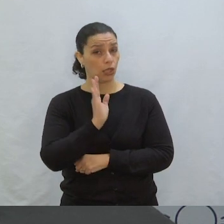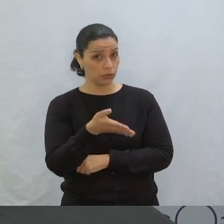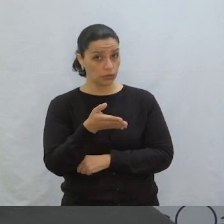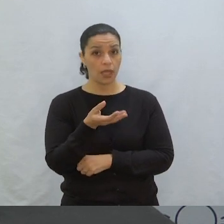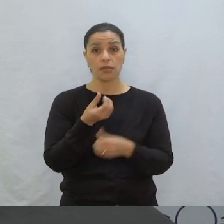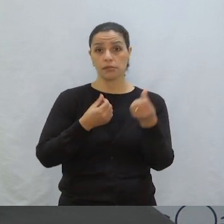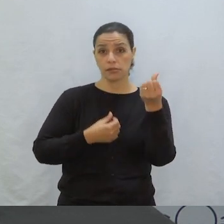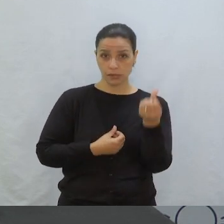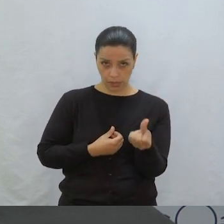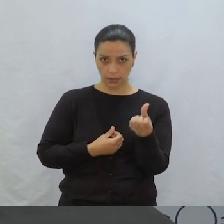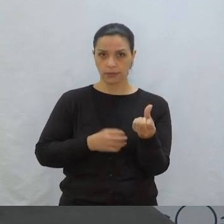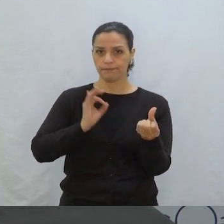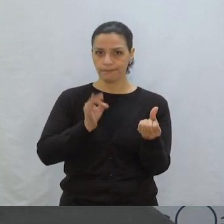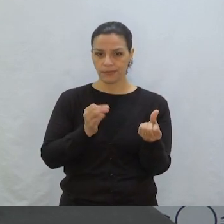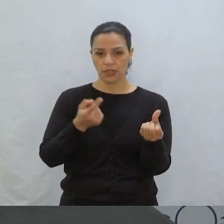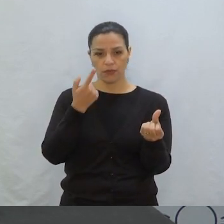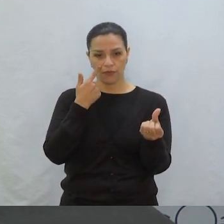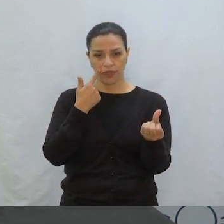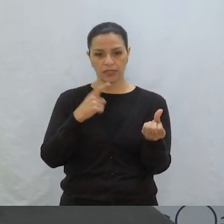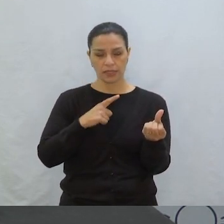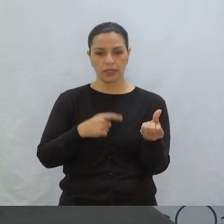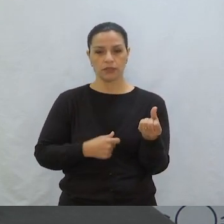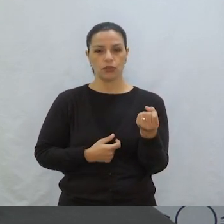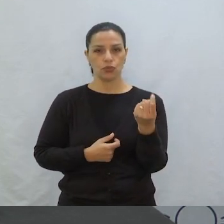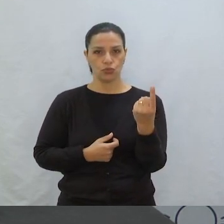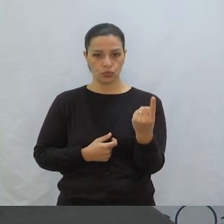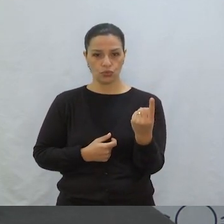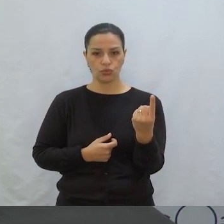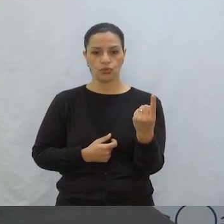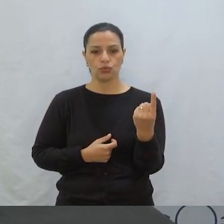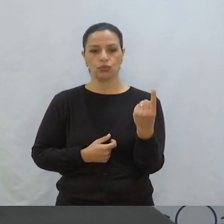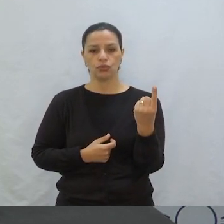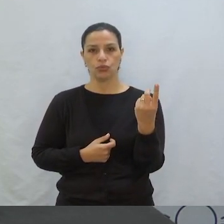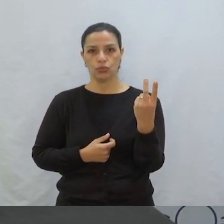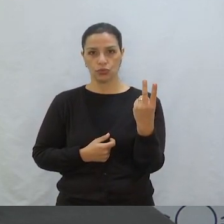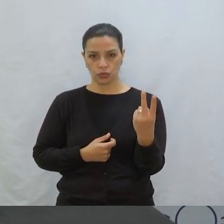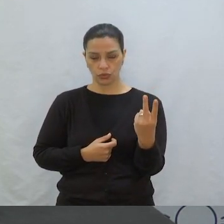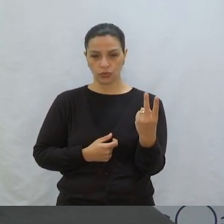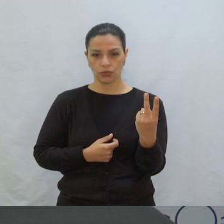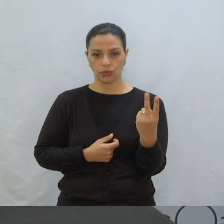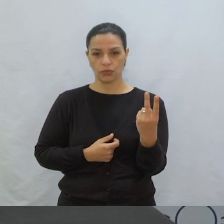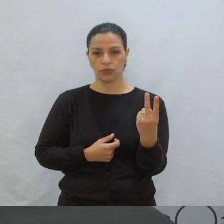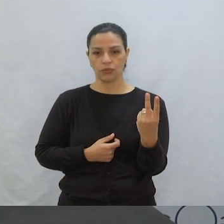6 aviões que o Max tem. Vamos confirmar se temos 6 aqui?